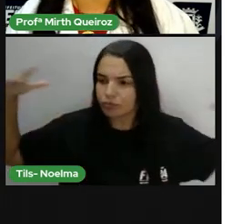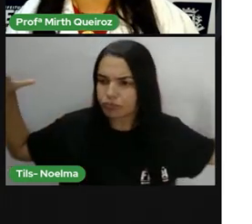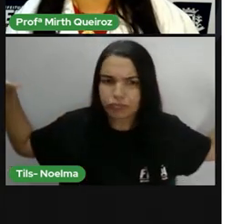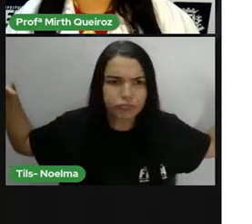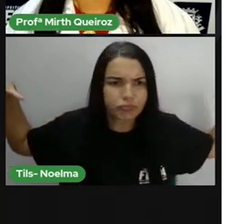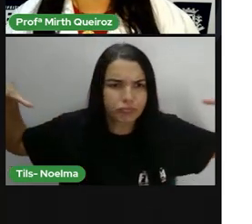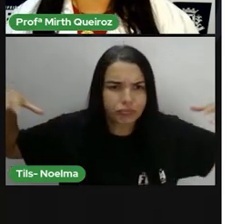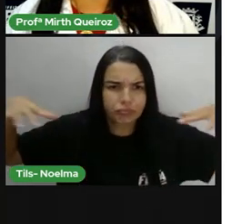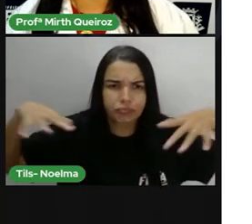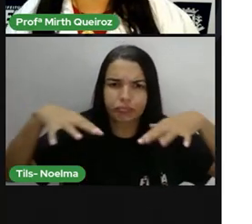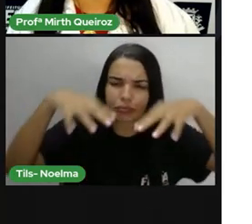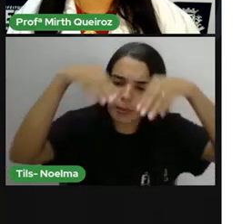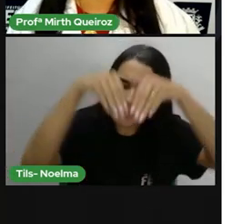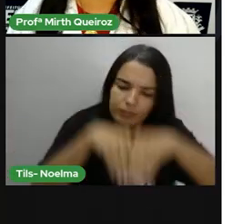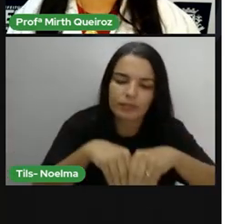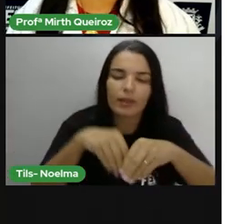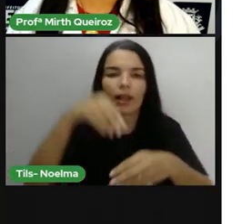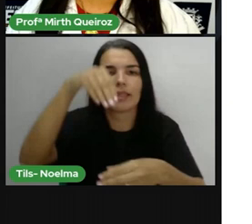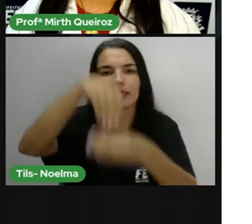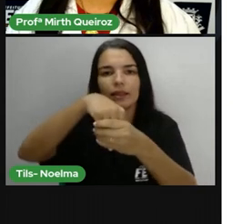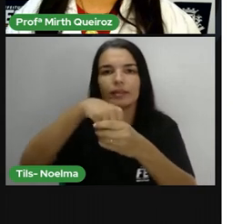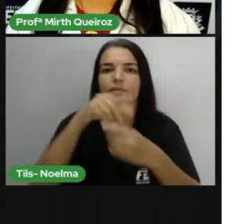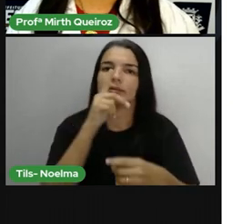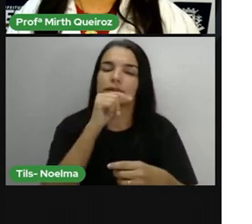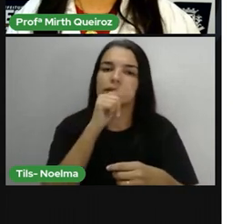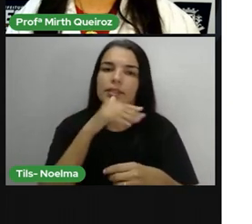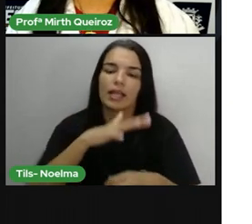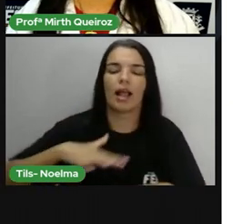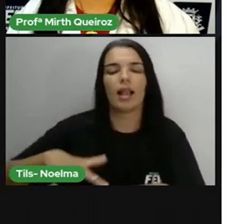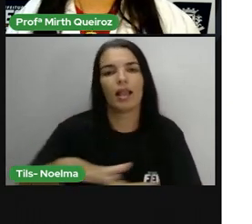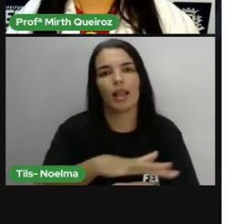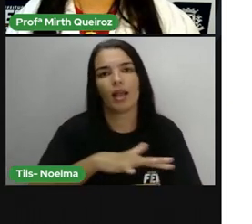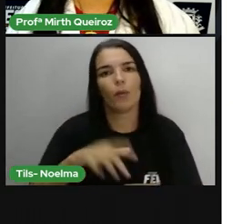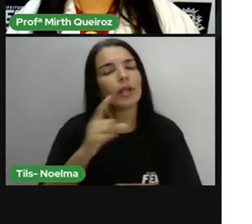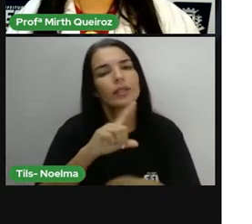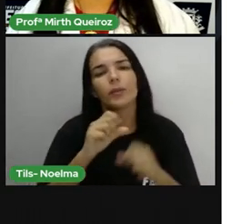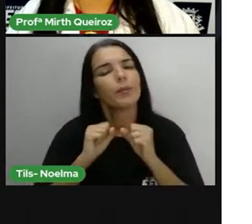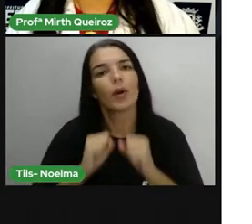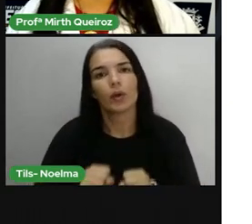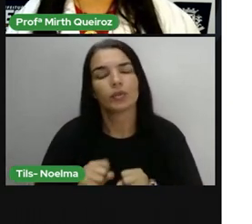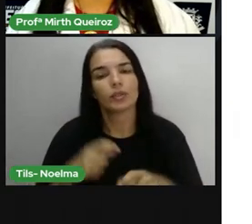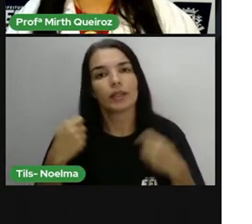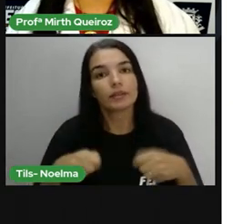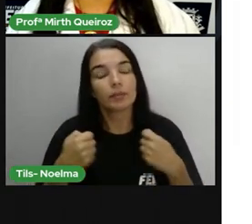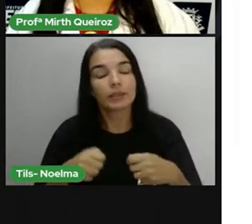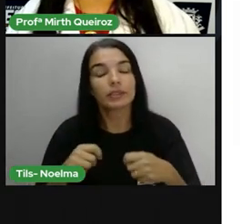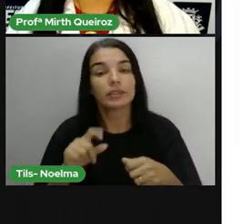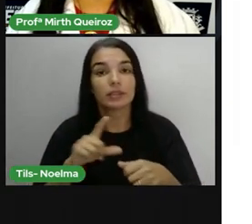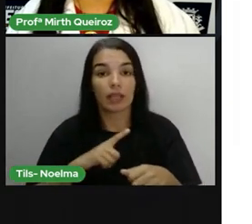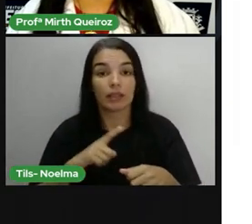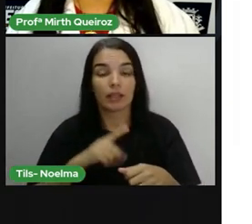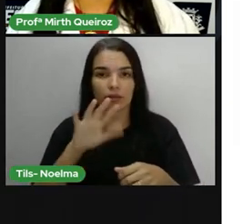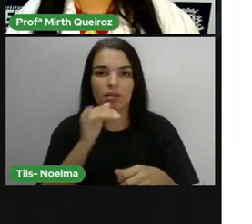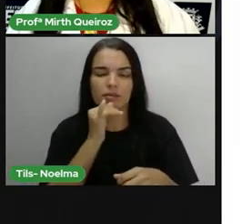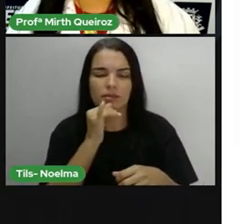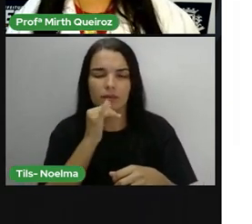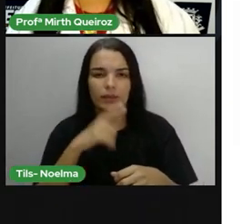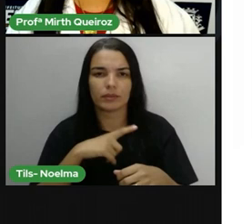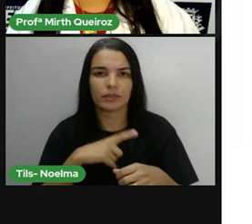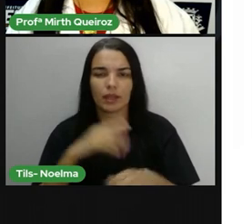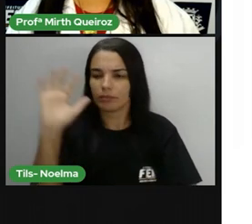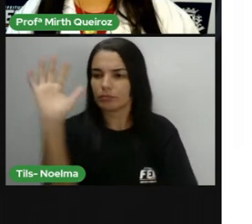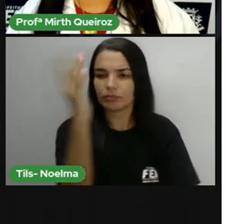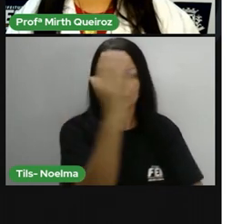lixo vai ser despejado todo dentro dessas lagoas. Se eu retiro a vegetação que fica ao